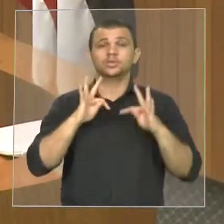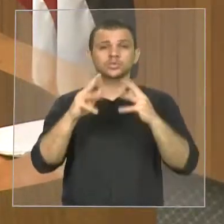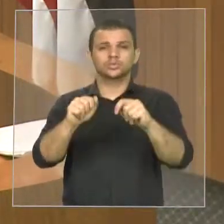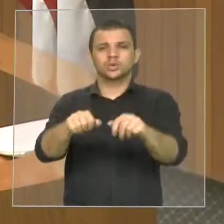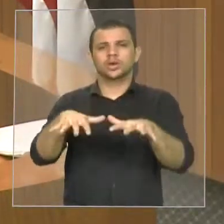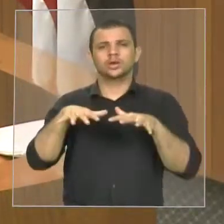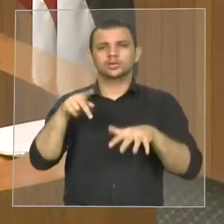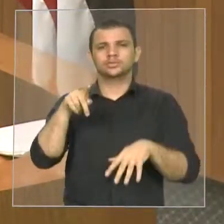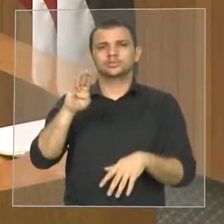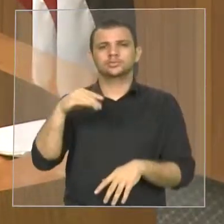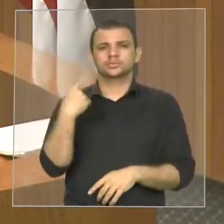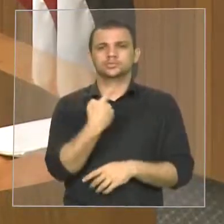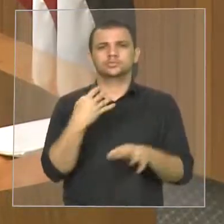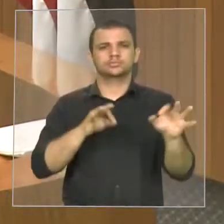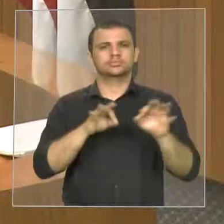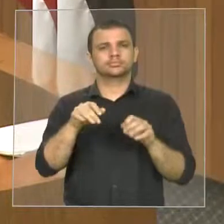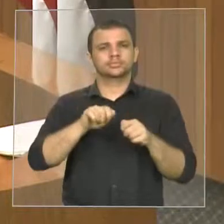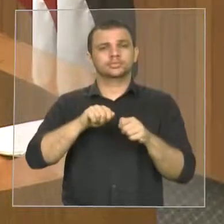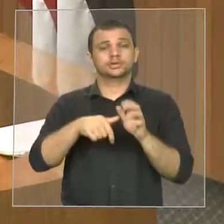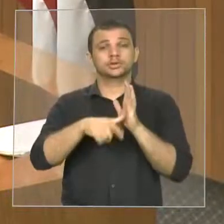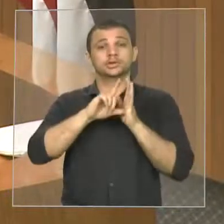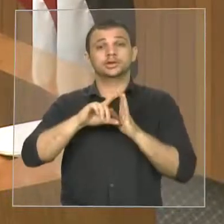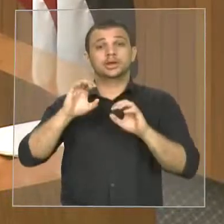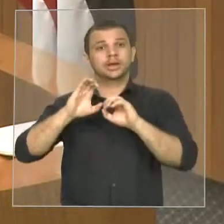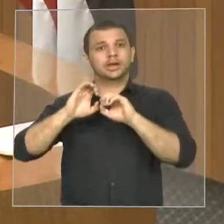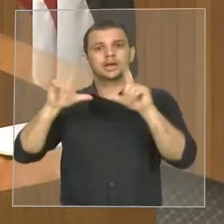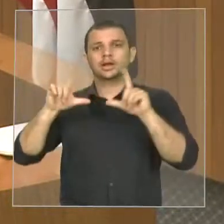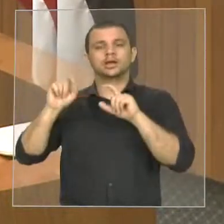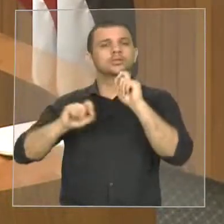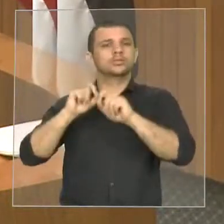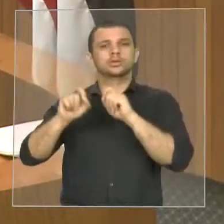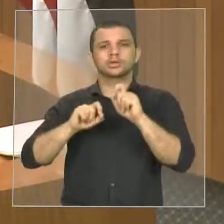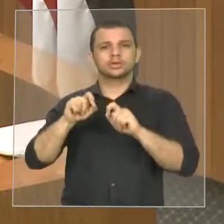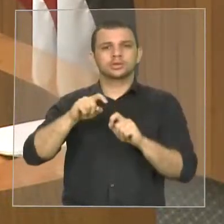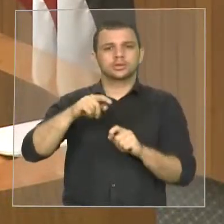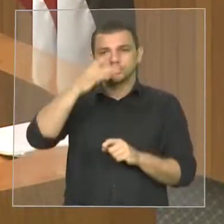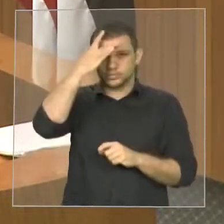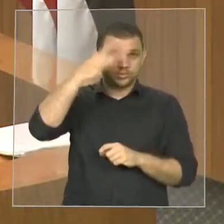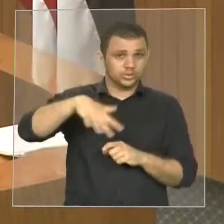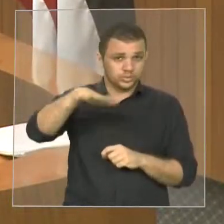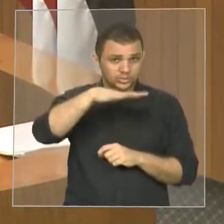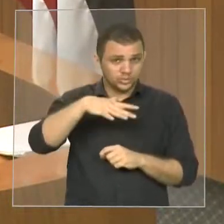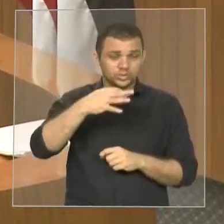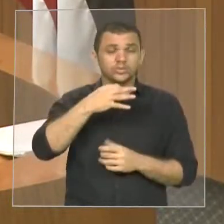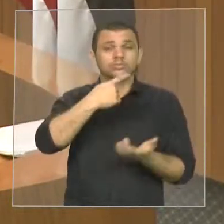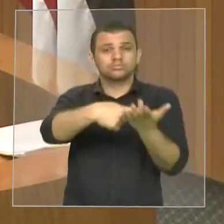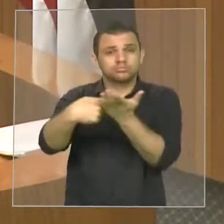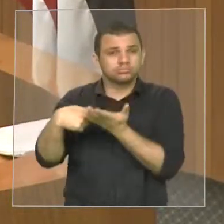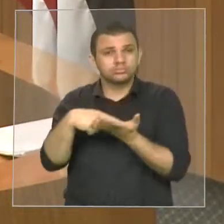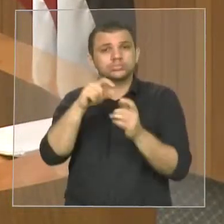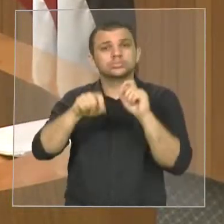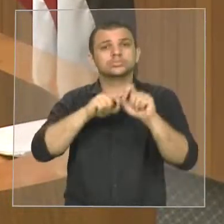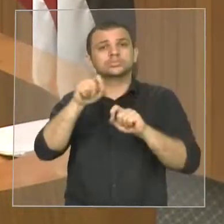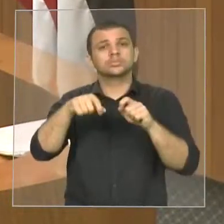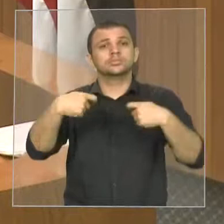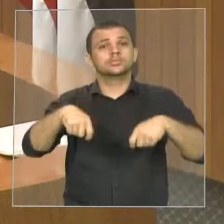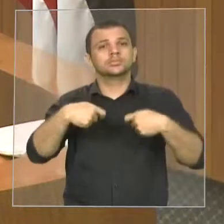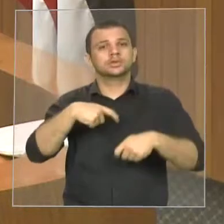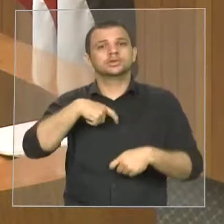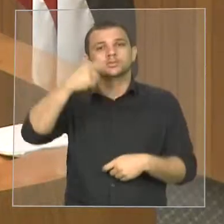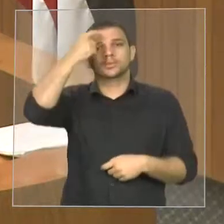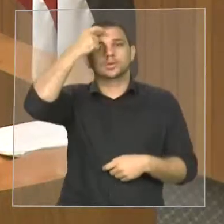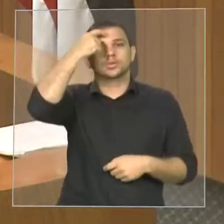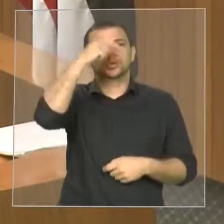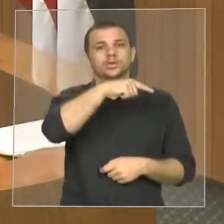realizamos, o que ficou bem claro foi a necessidade de você criar a memória do Instituto de Previdência. É assim que funciona em todos os